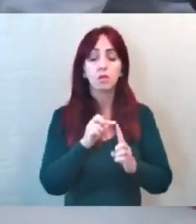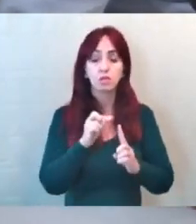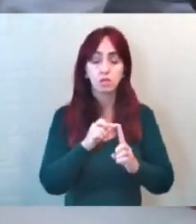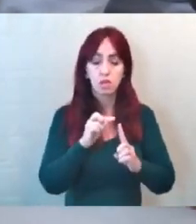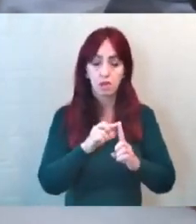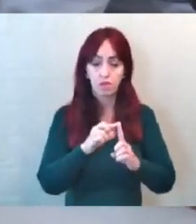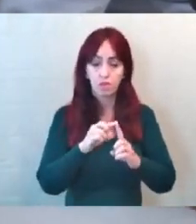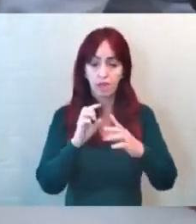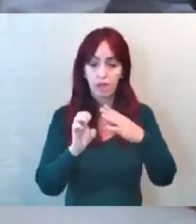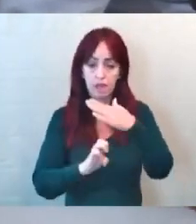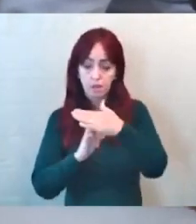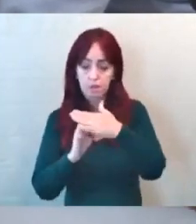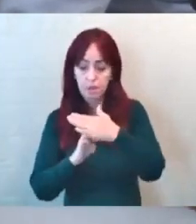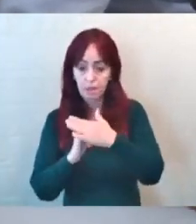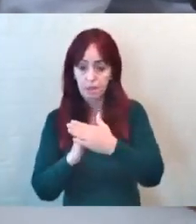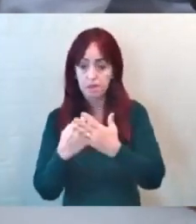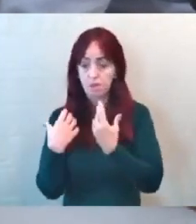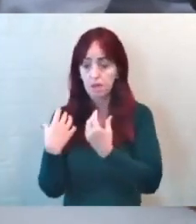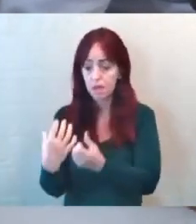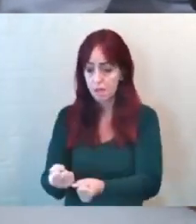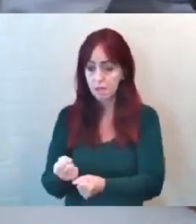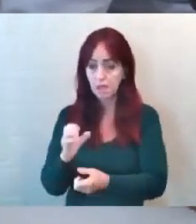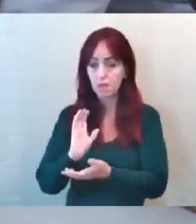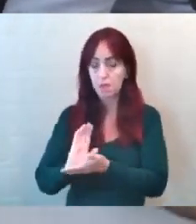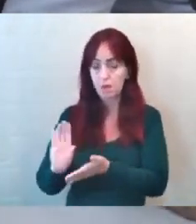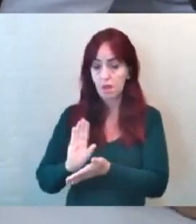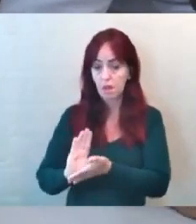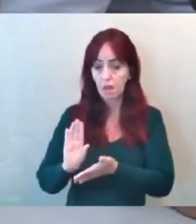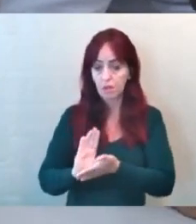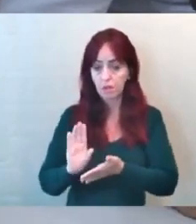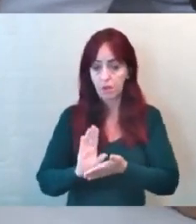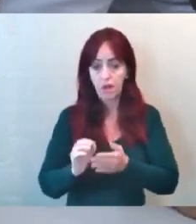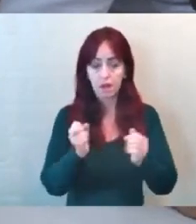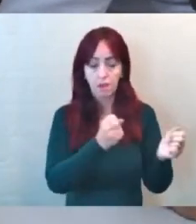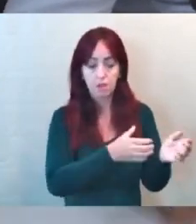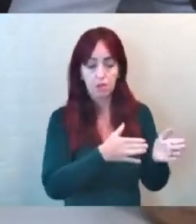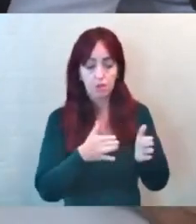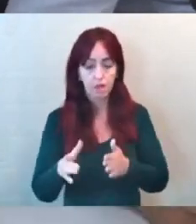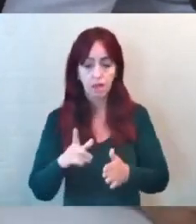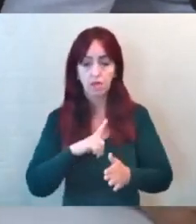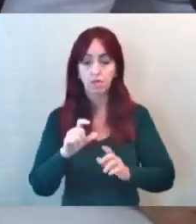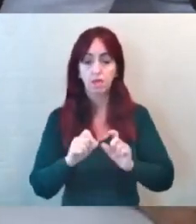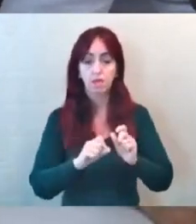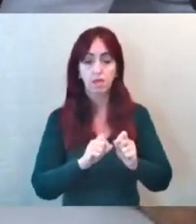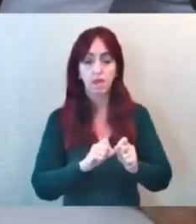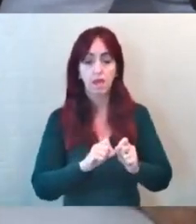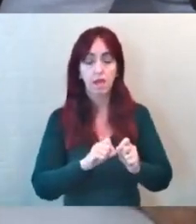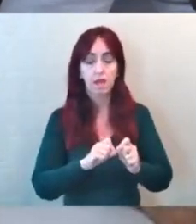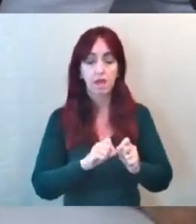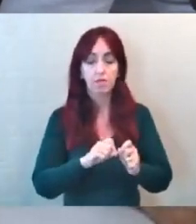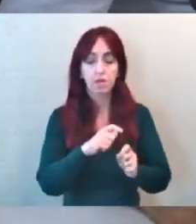por parte da BH Leste Transporte S.A. no período em que estava operando sem anuência?